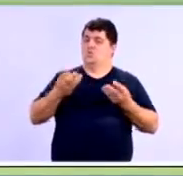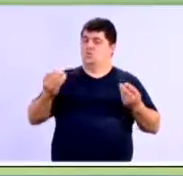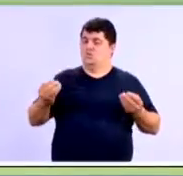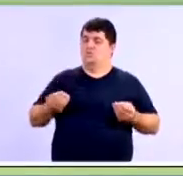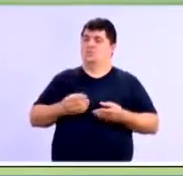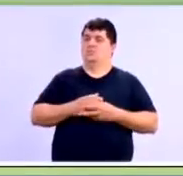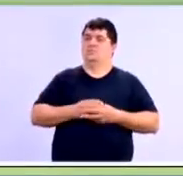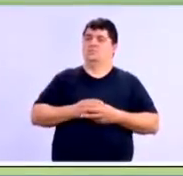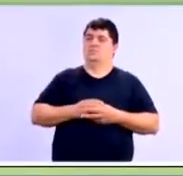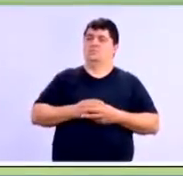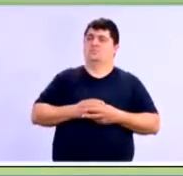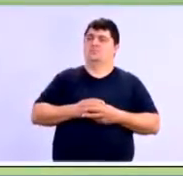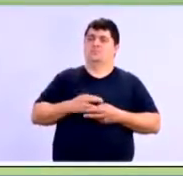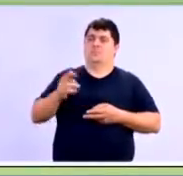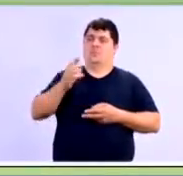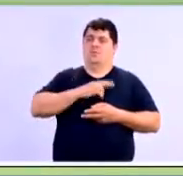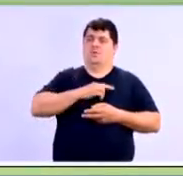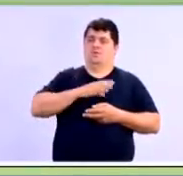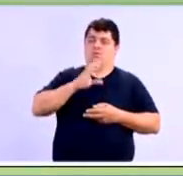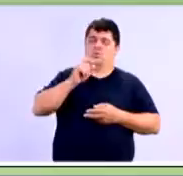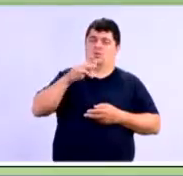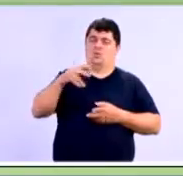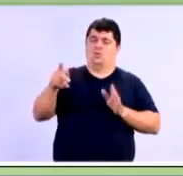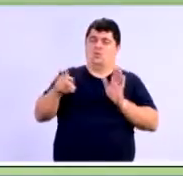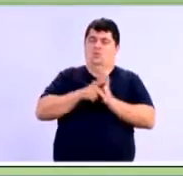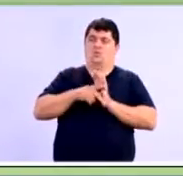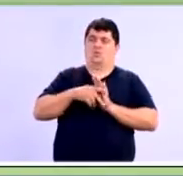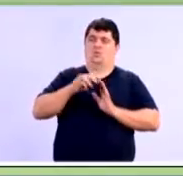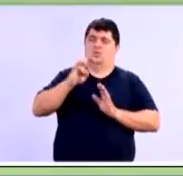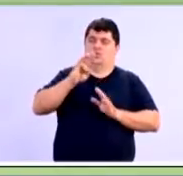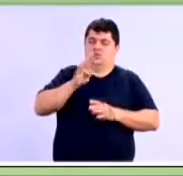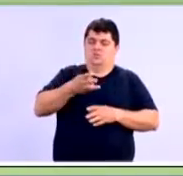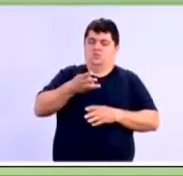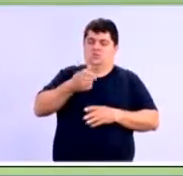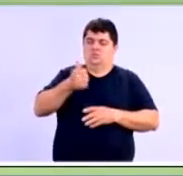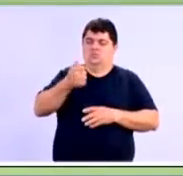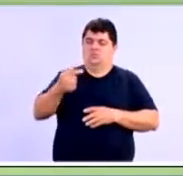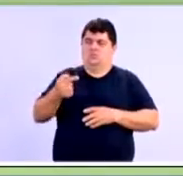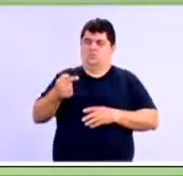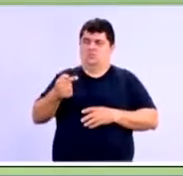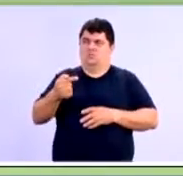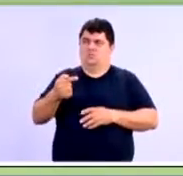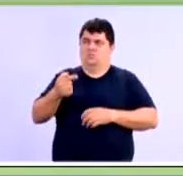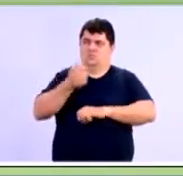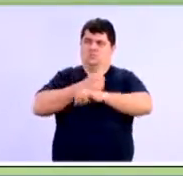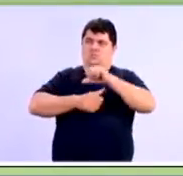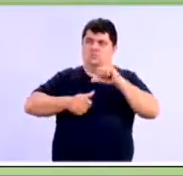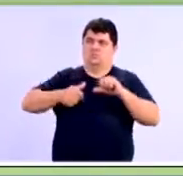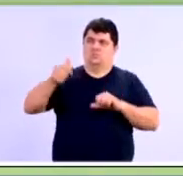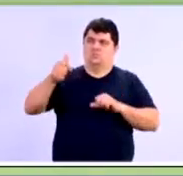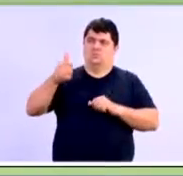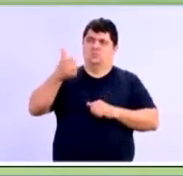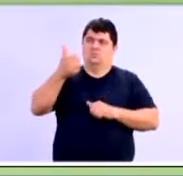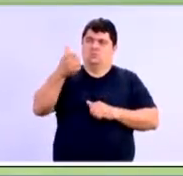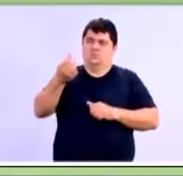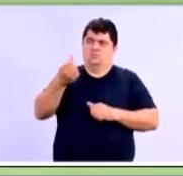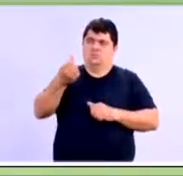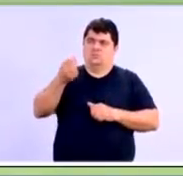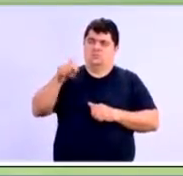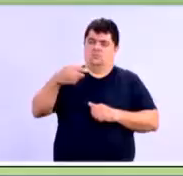bom? Né? Retorno sobre o capital próprio. Era quanto? 3,17. Ok? Foi para